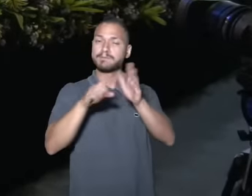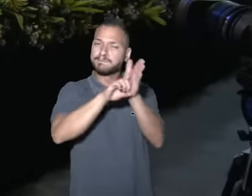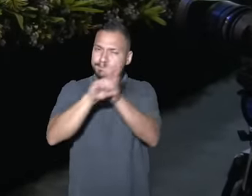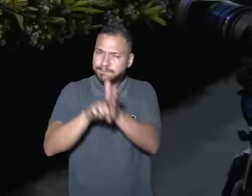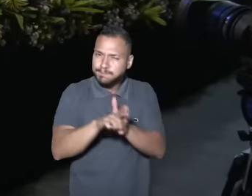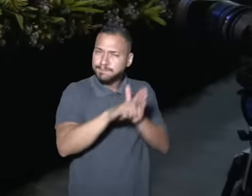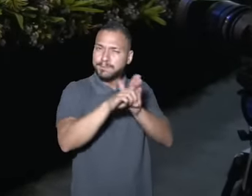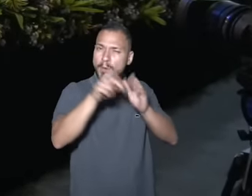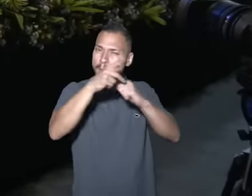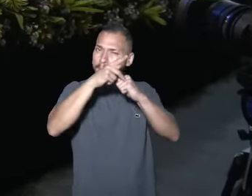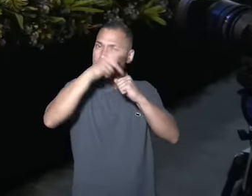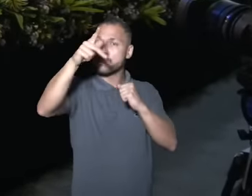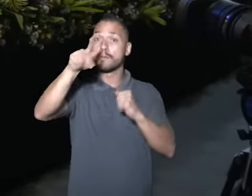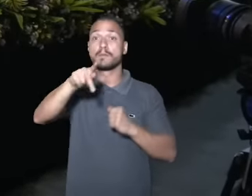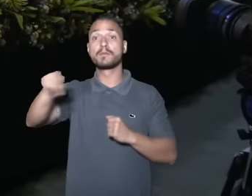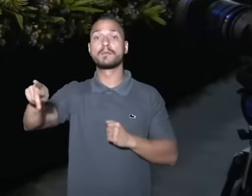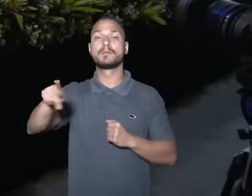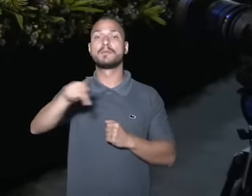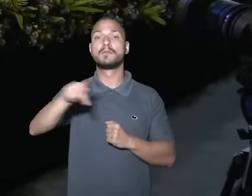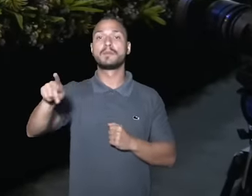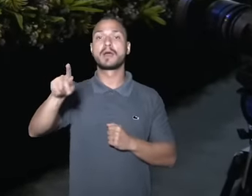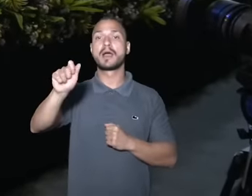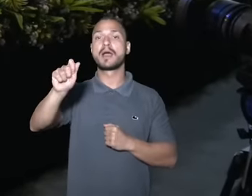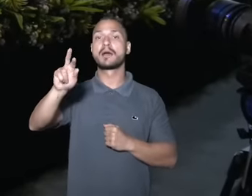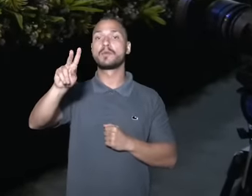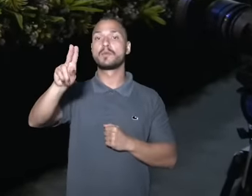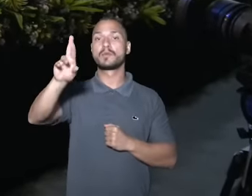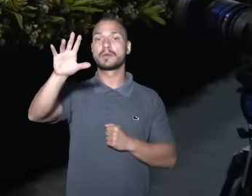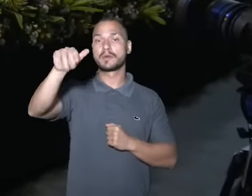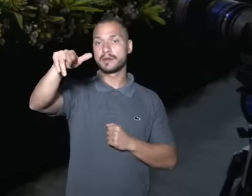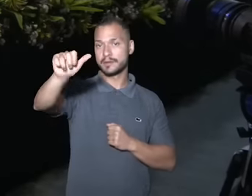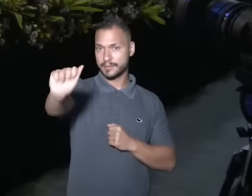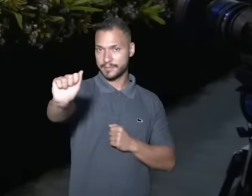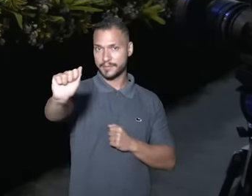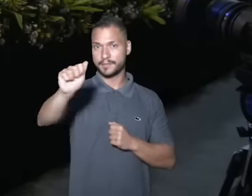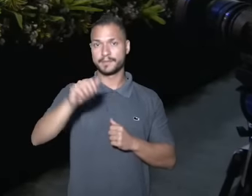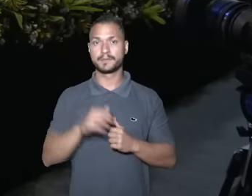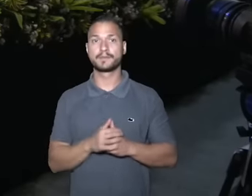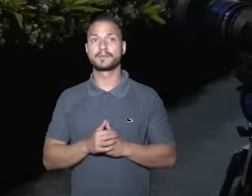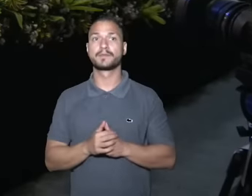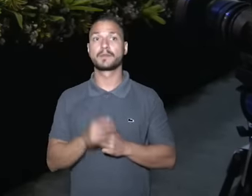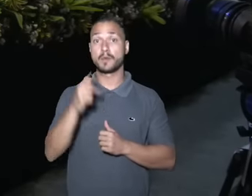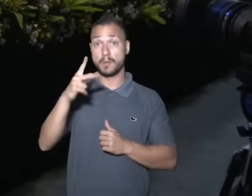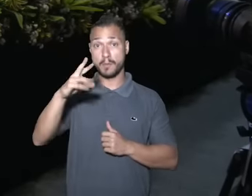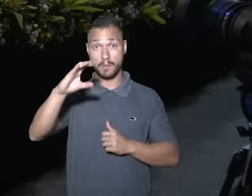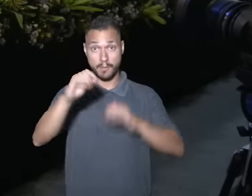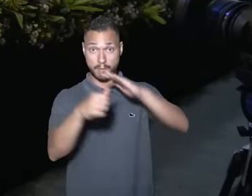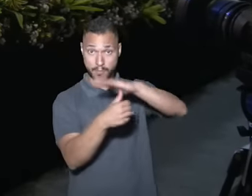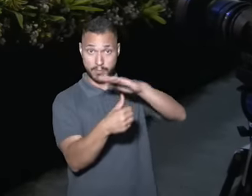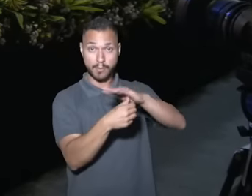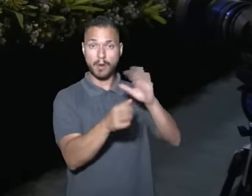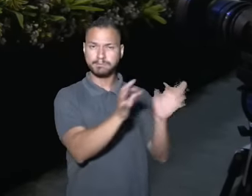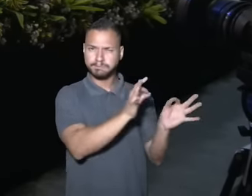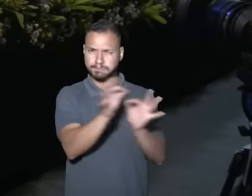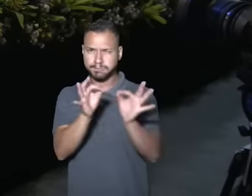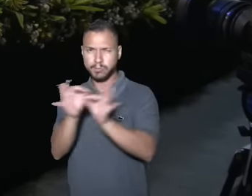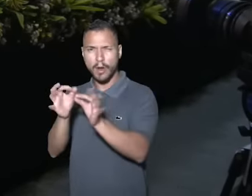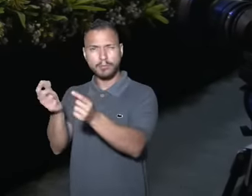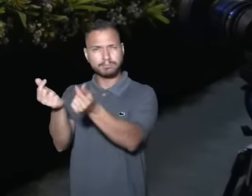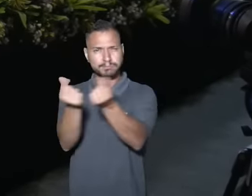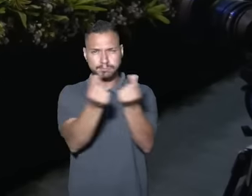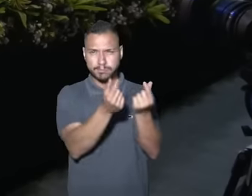Pós-Graduação, professor Raul Narciso Carvalho Guedes, o pró-reitor de Planejamento e